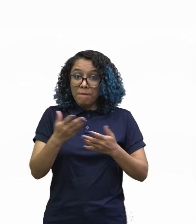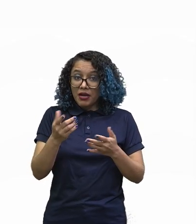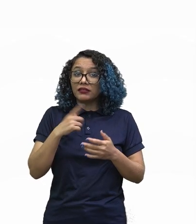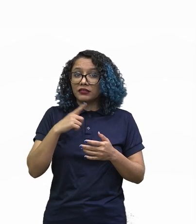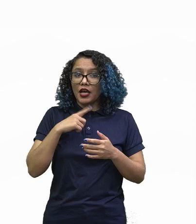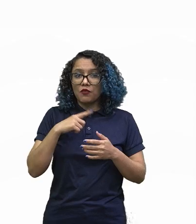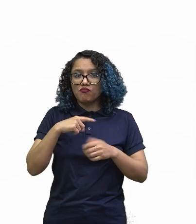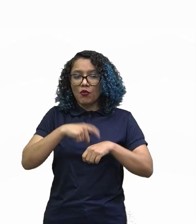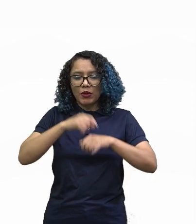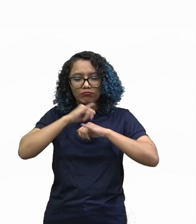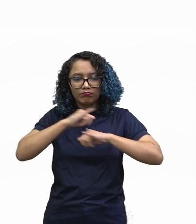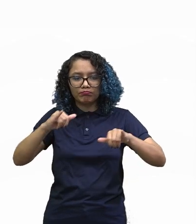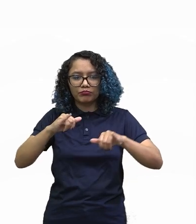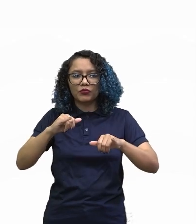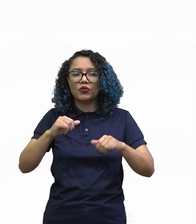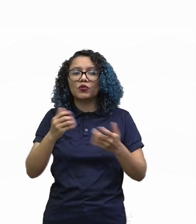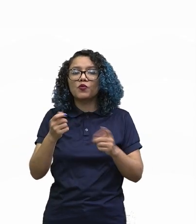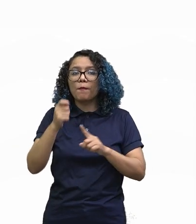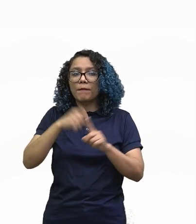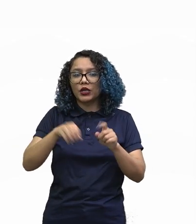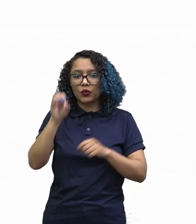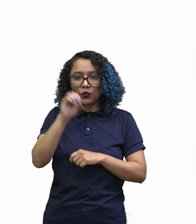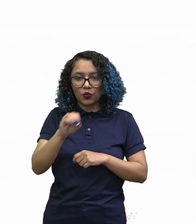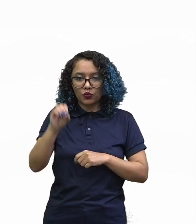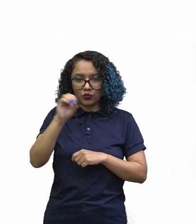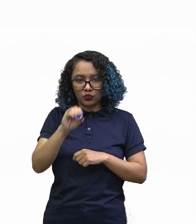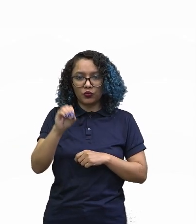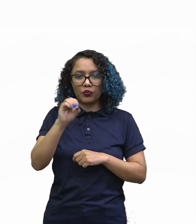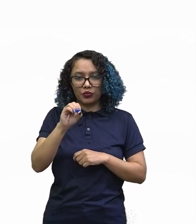guerra em outubro de